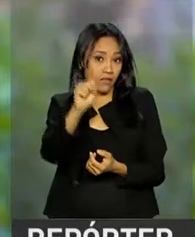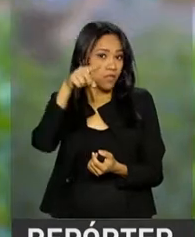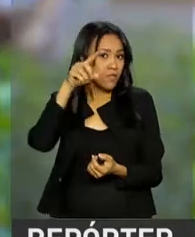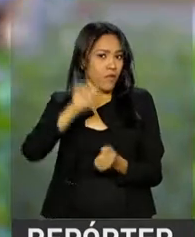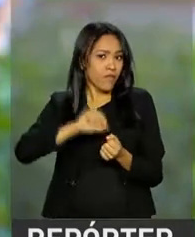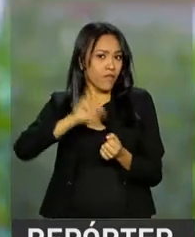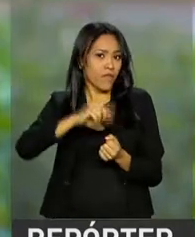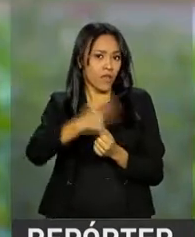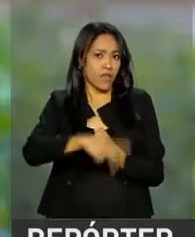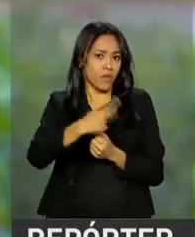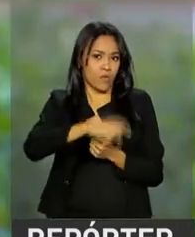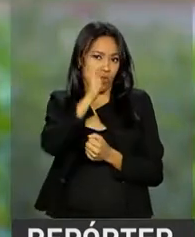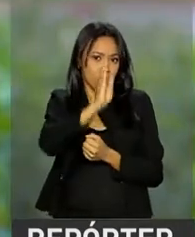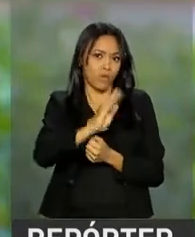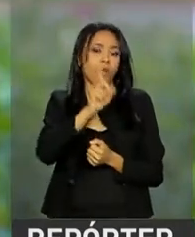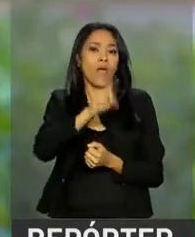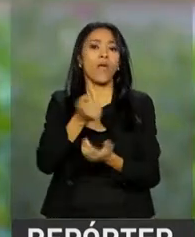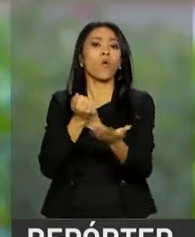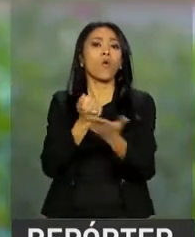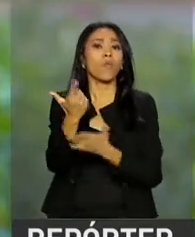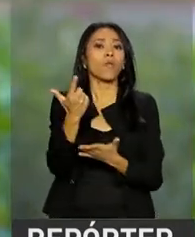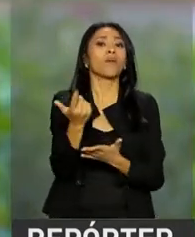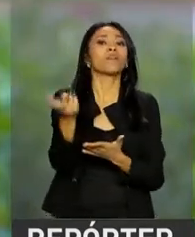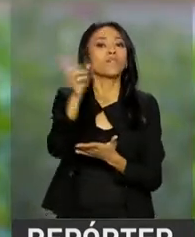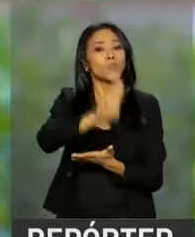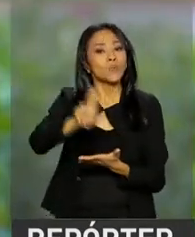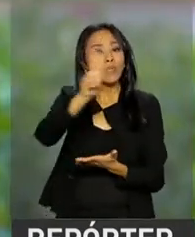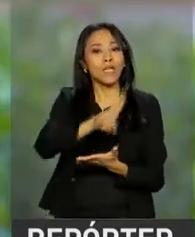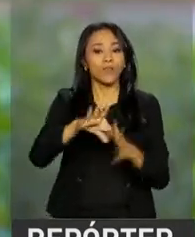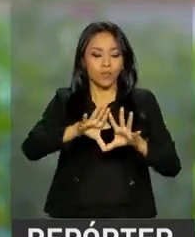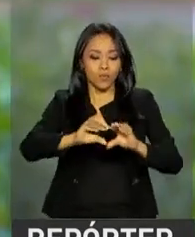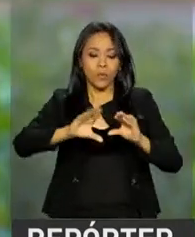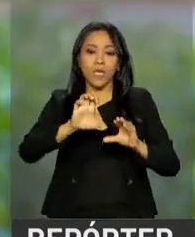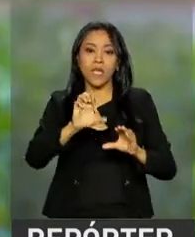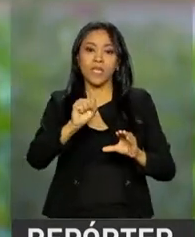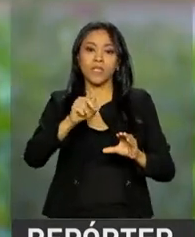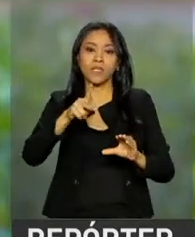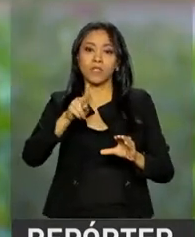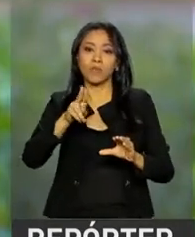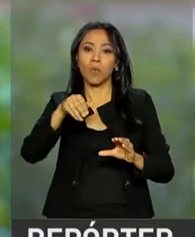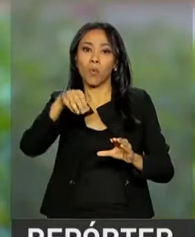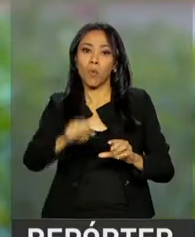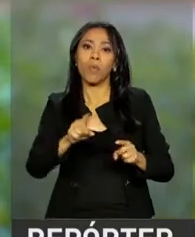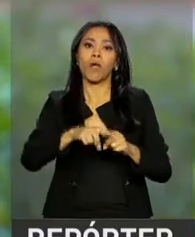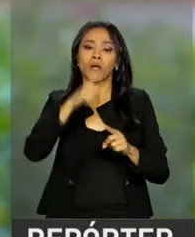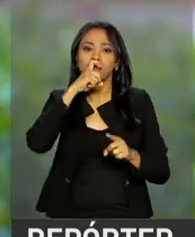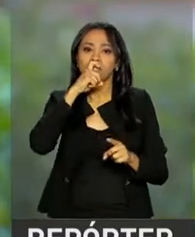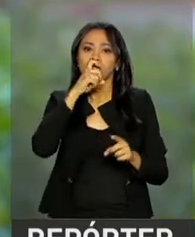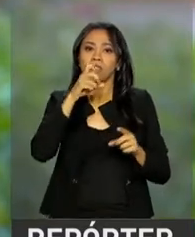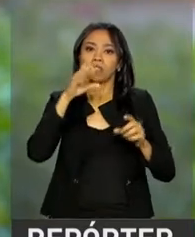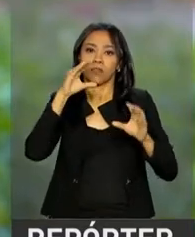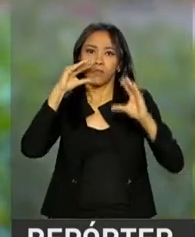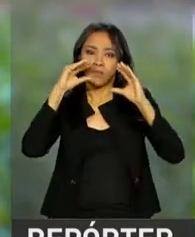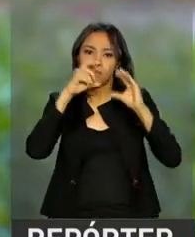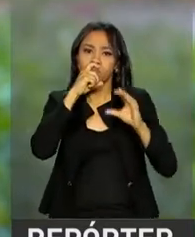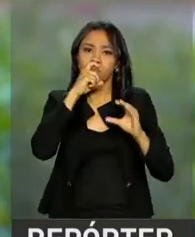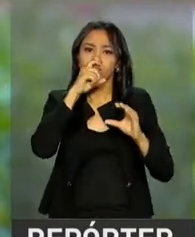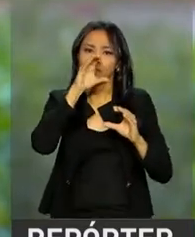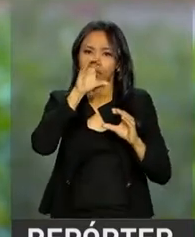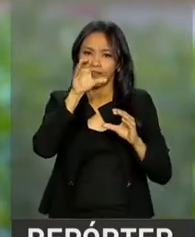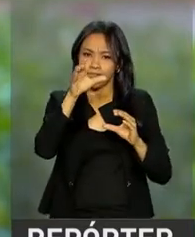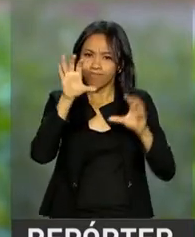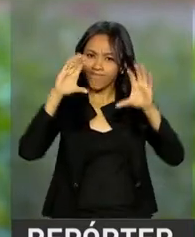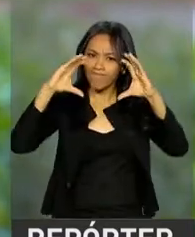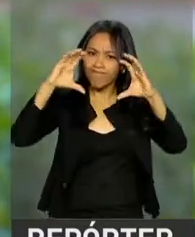aqui, mas são importados e usados na fabricação de espumas, ar-condicionados e na indústria de refrigeração. E o